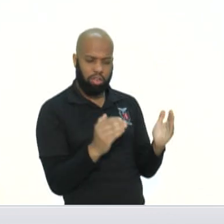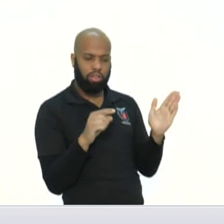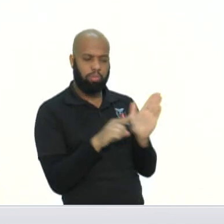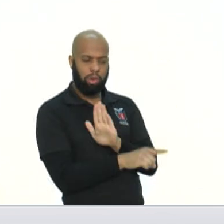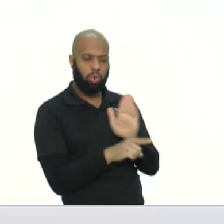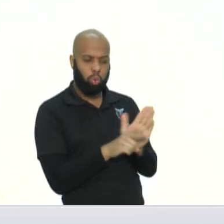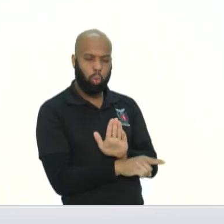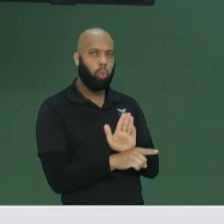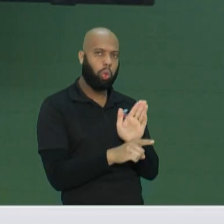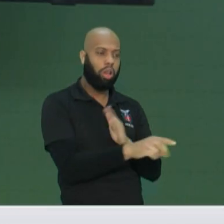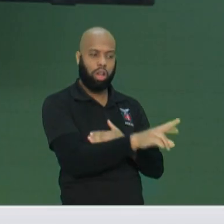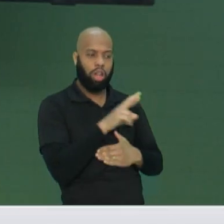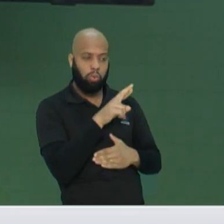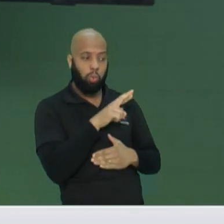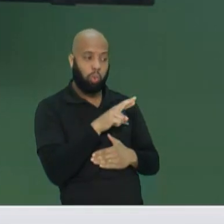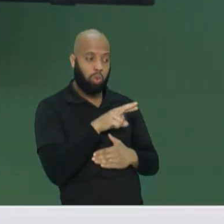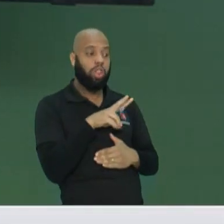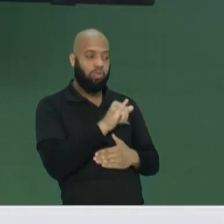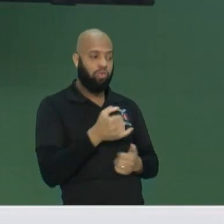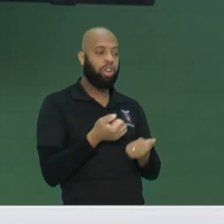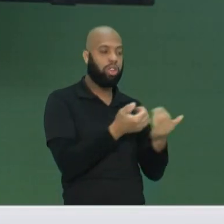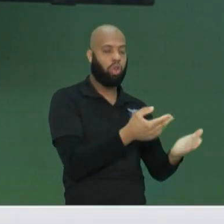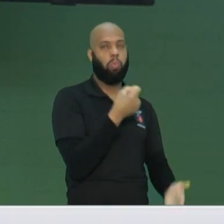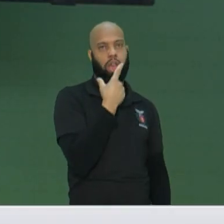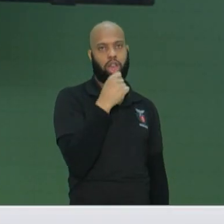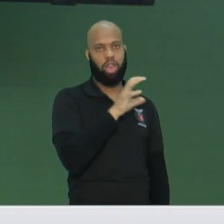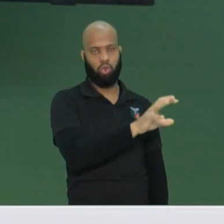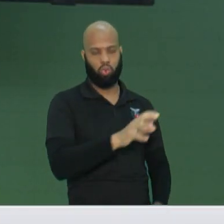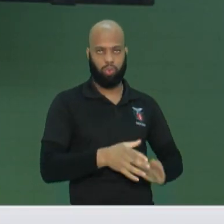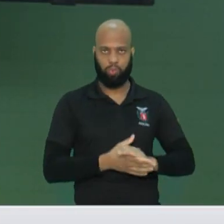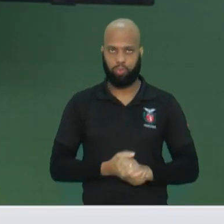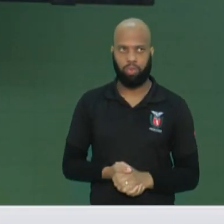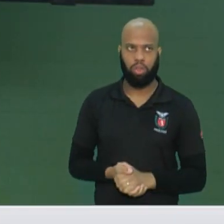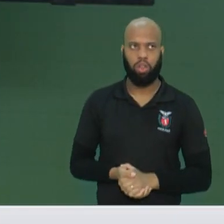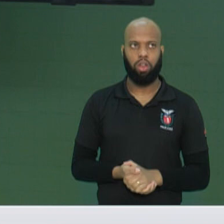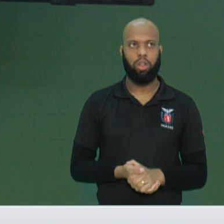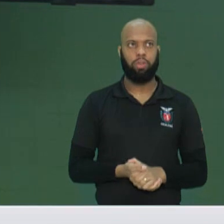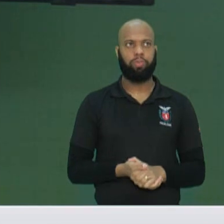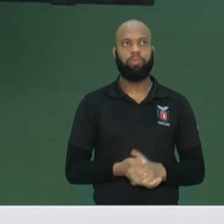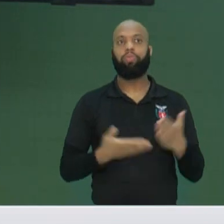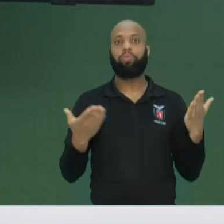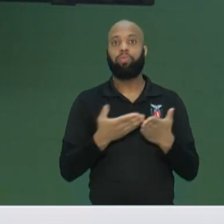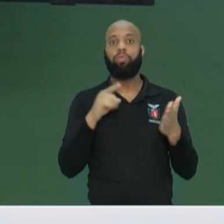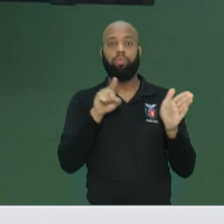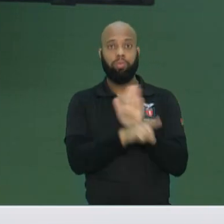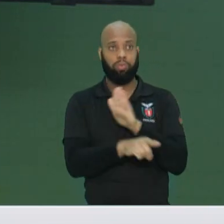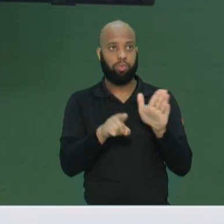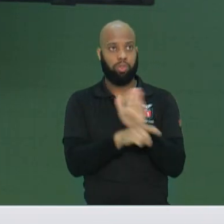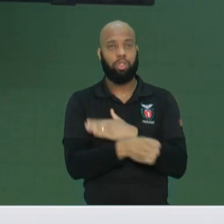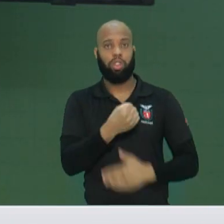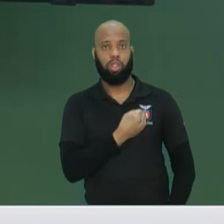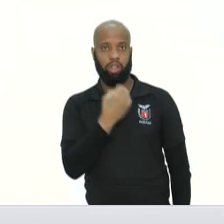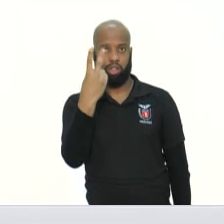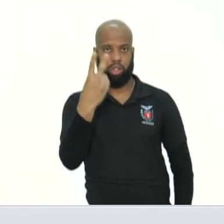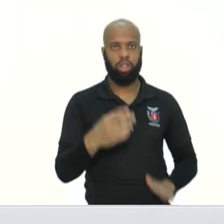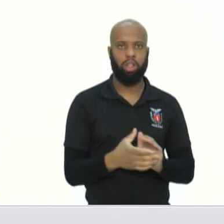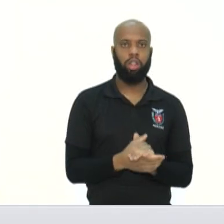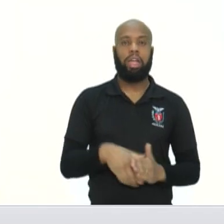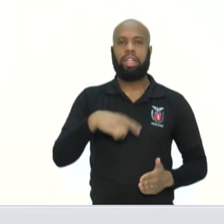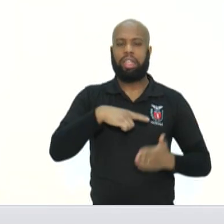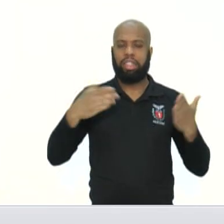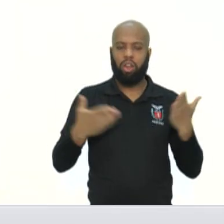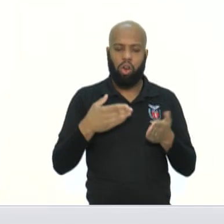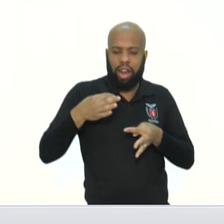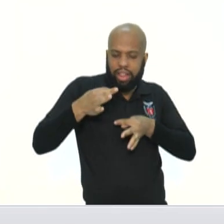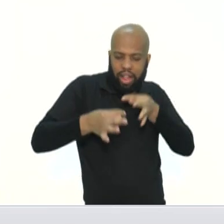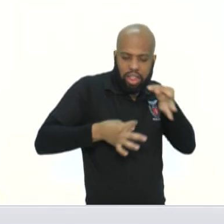cada caso. Então, cada caso vai ter um tratamento, ok? Então, vamos lá para o 2. Como parte do